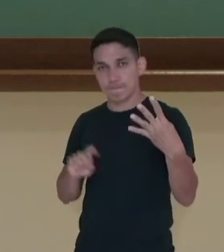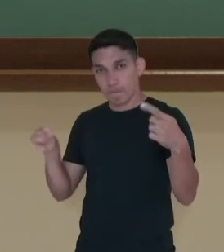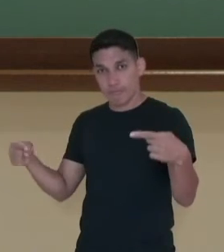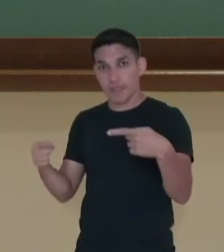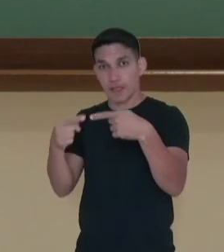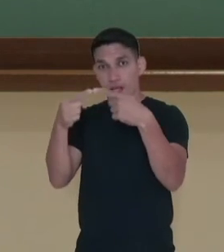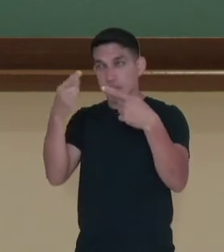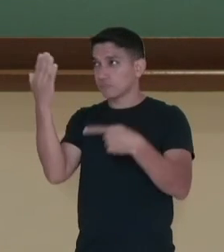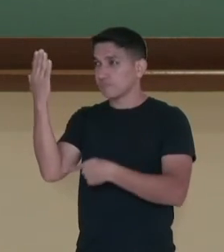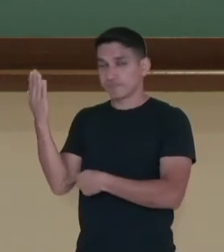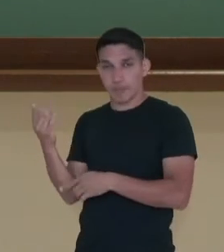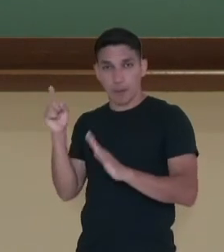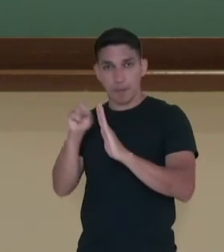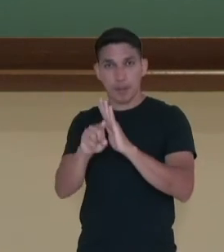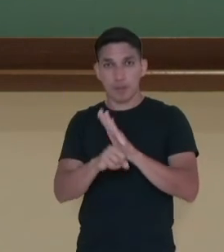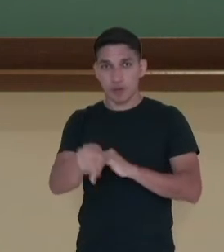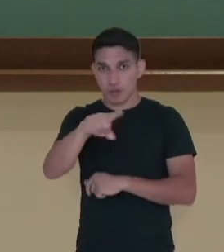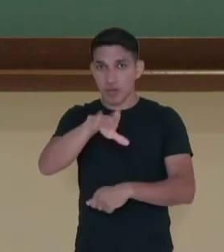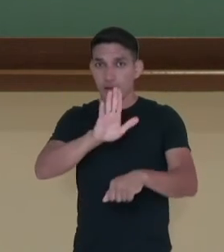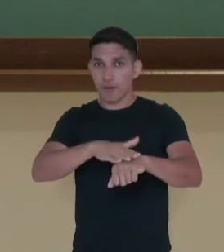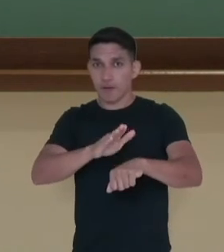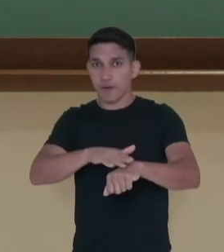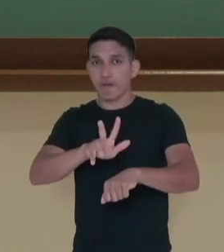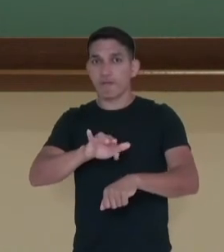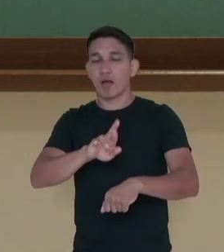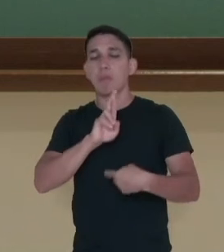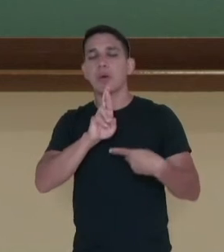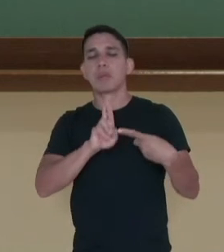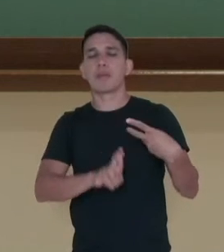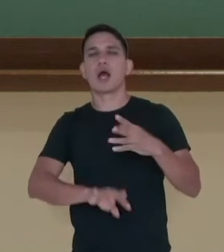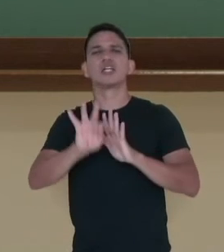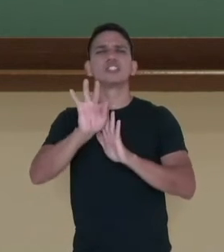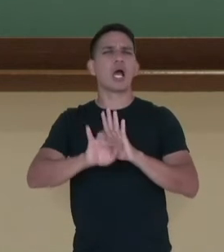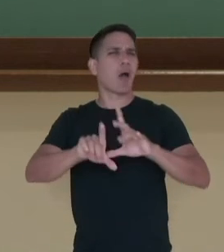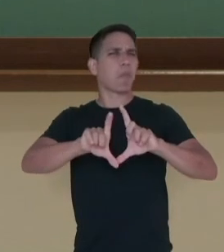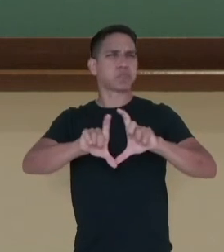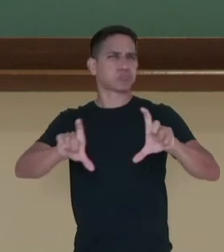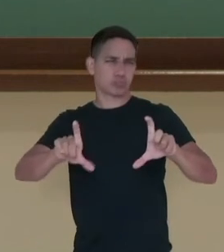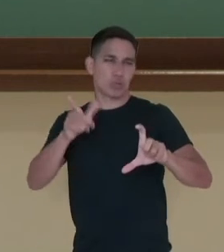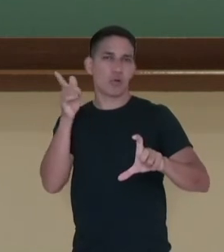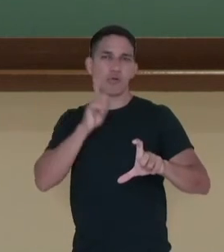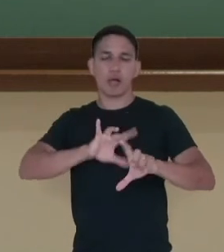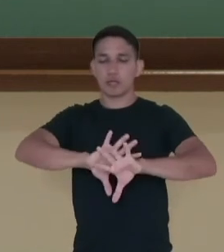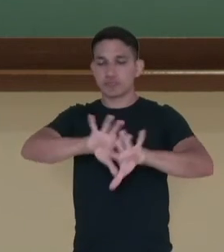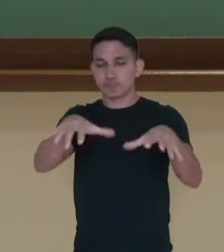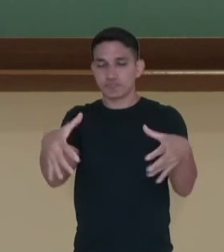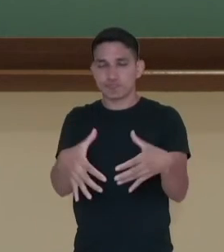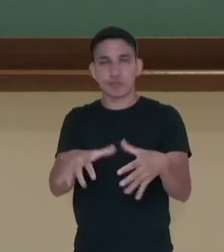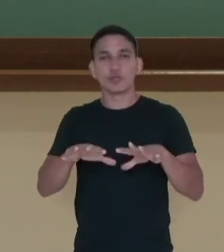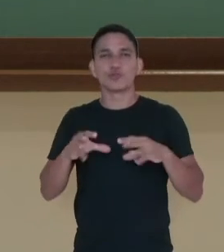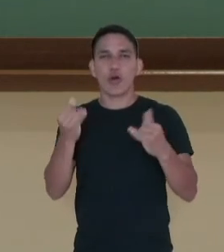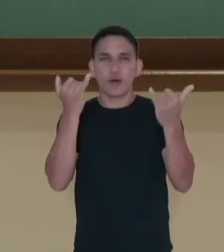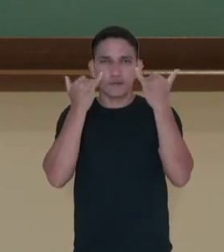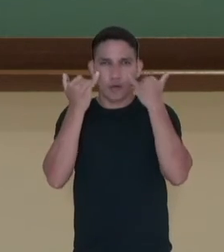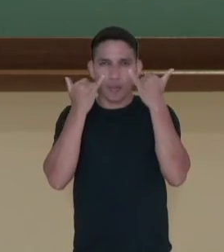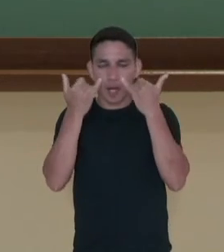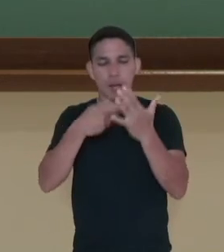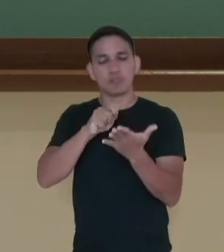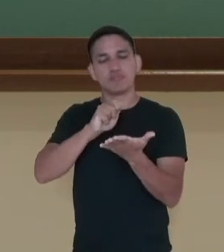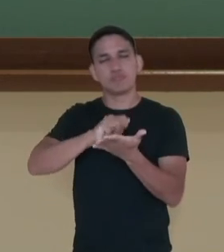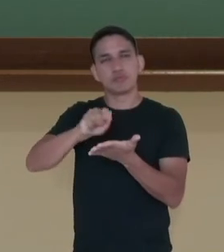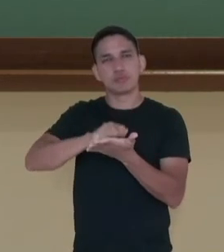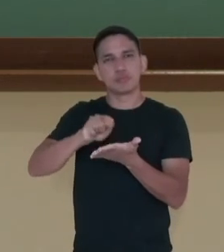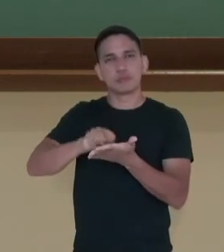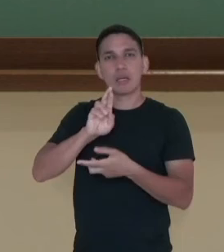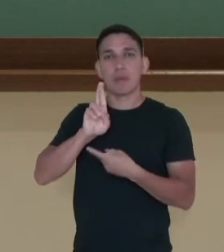nesses questionamentos, vocês vão formular um texto, um pequeno parágrafo aí, reunindo todas essas informações e